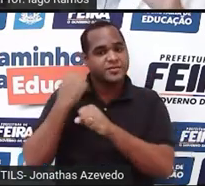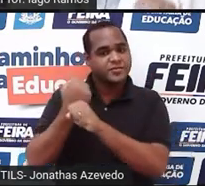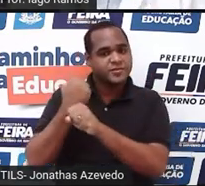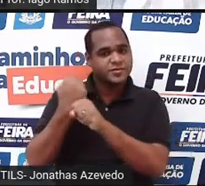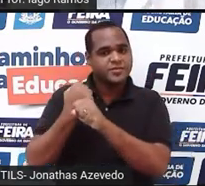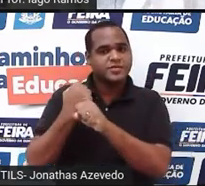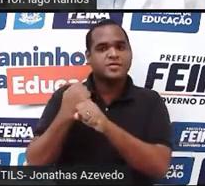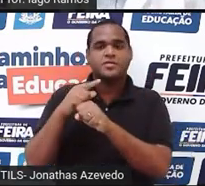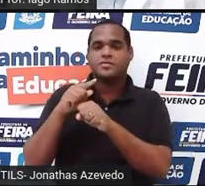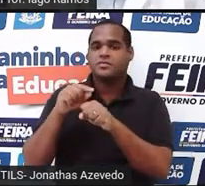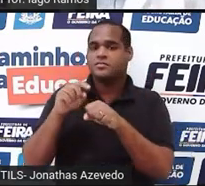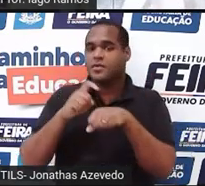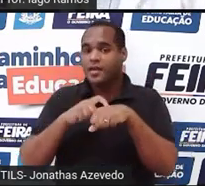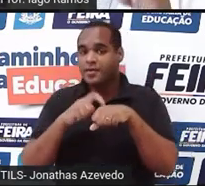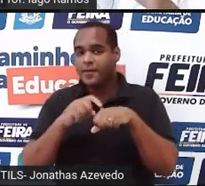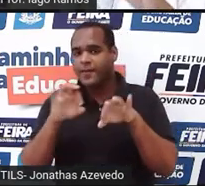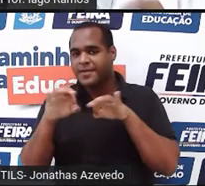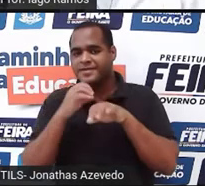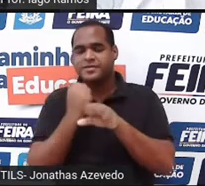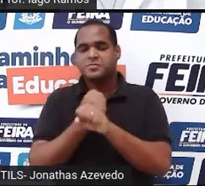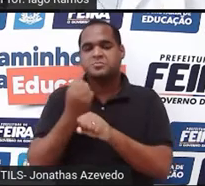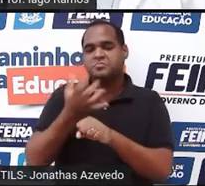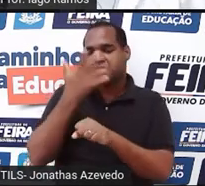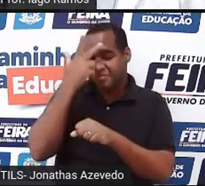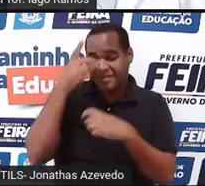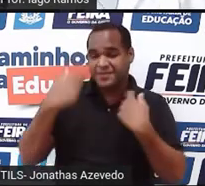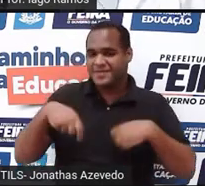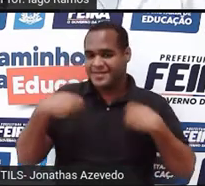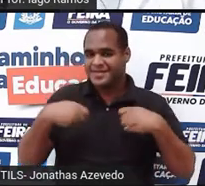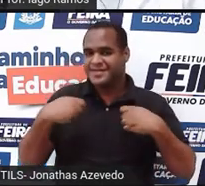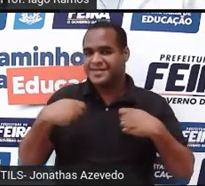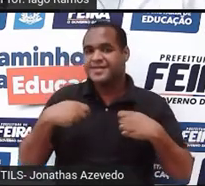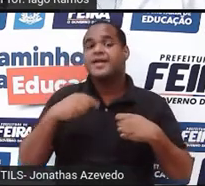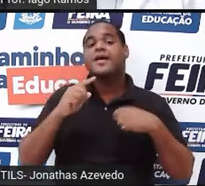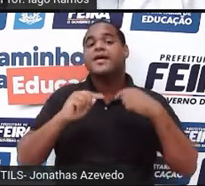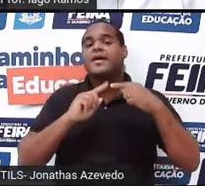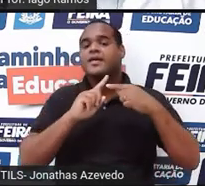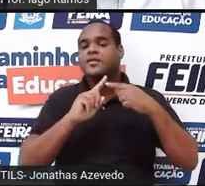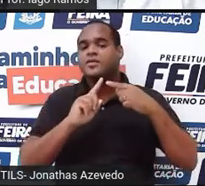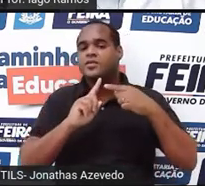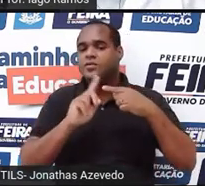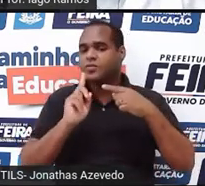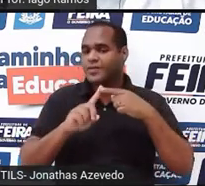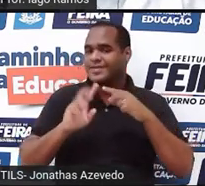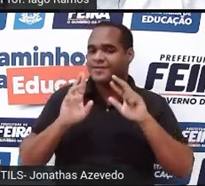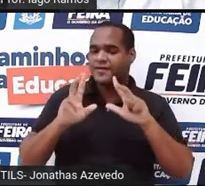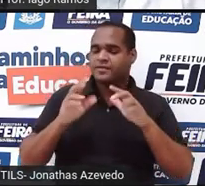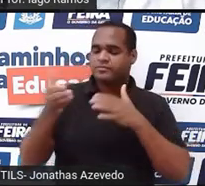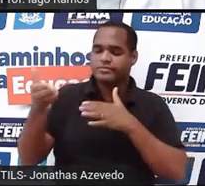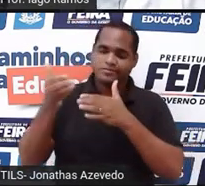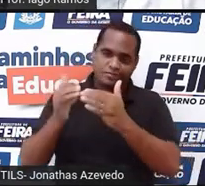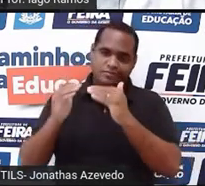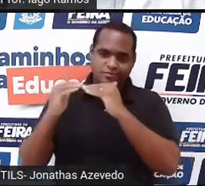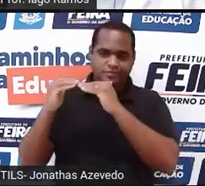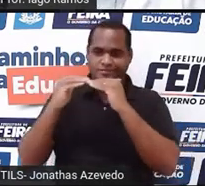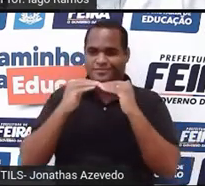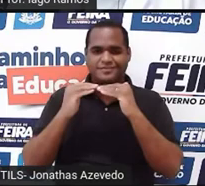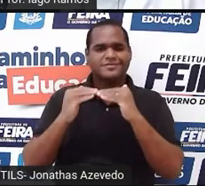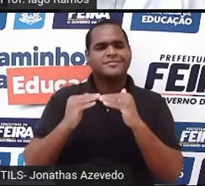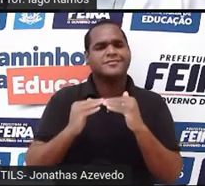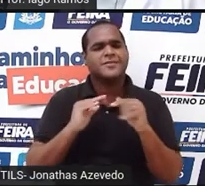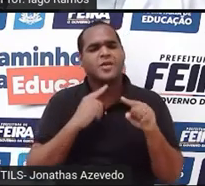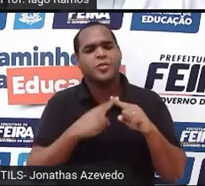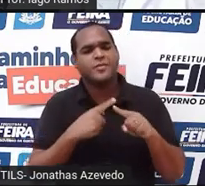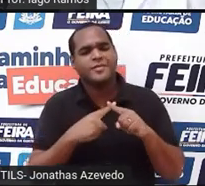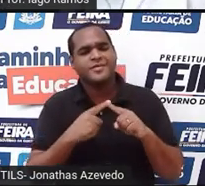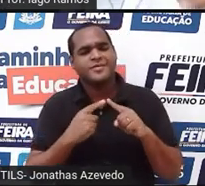quantidade de construtores tá essas duas grandezas são grandezas inversamente proporcionais porque